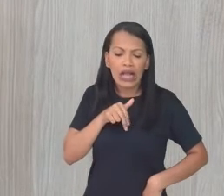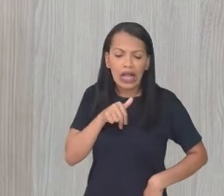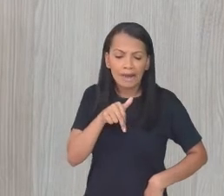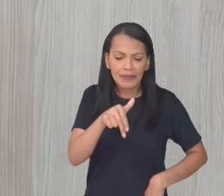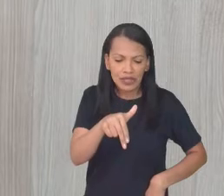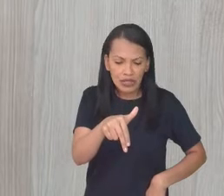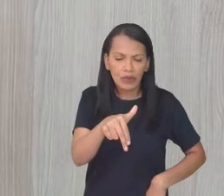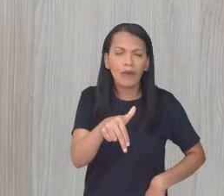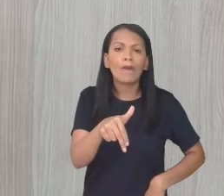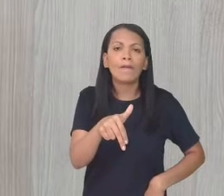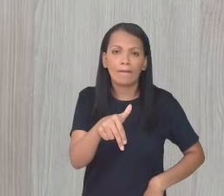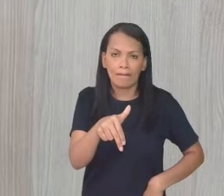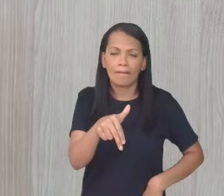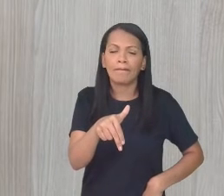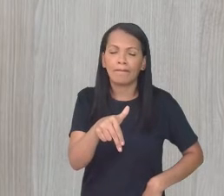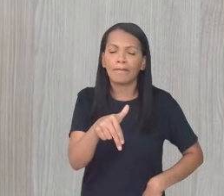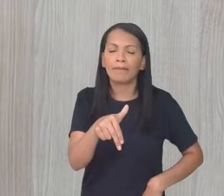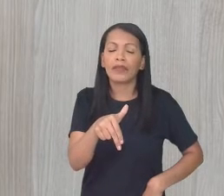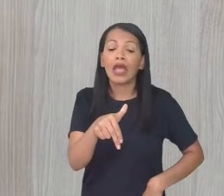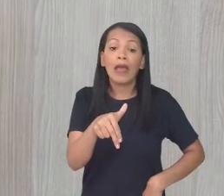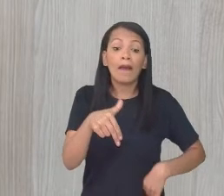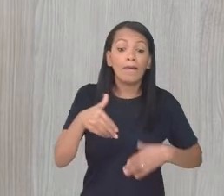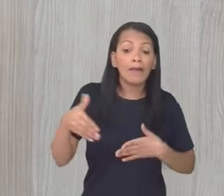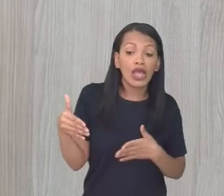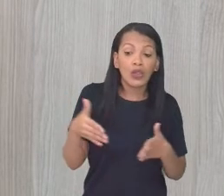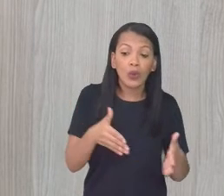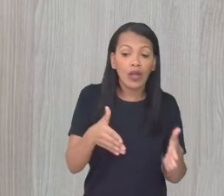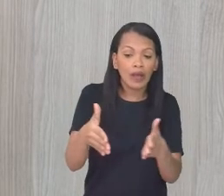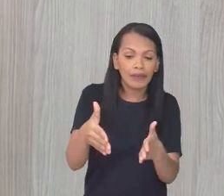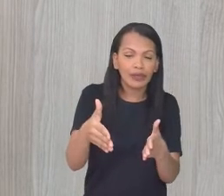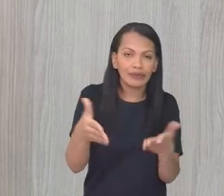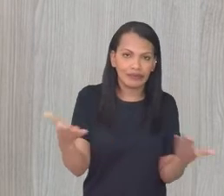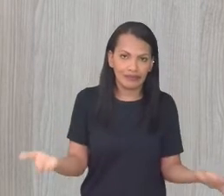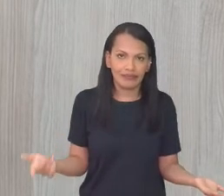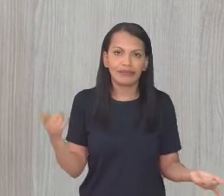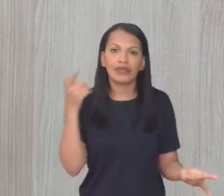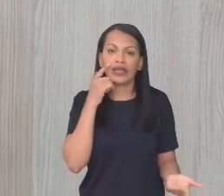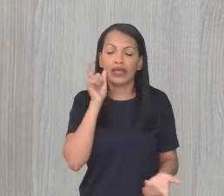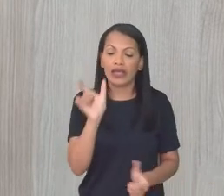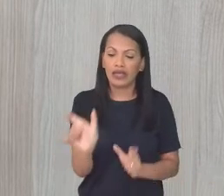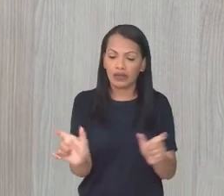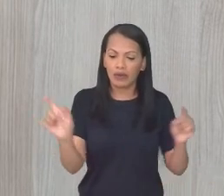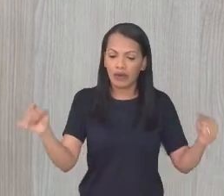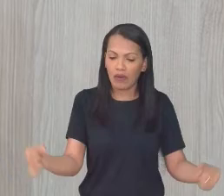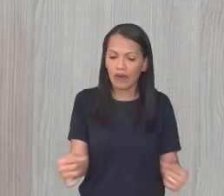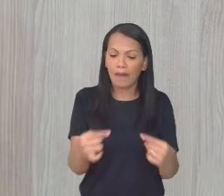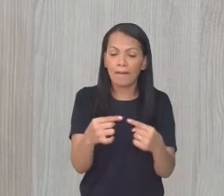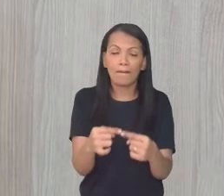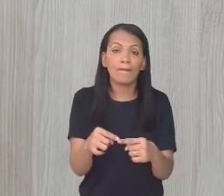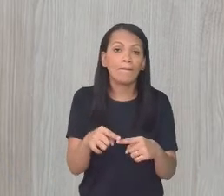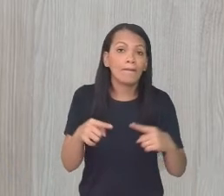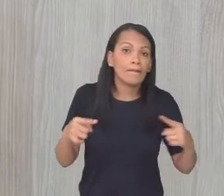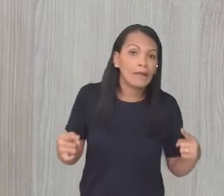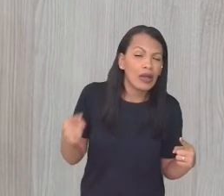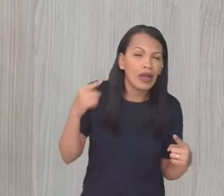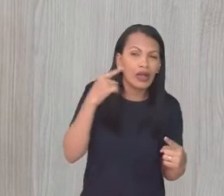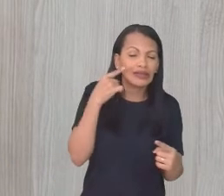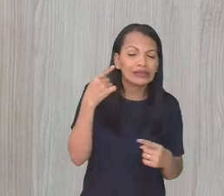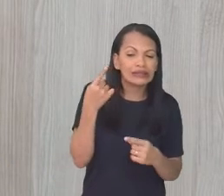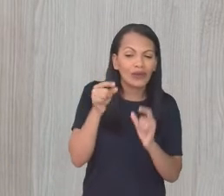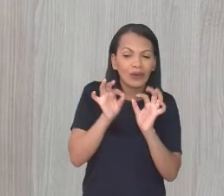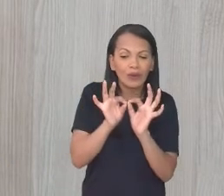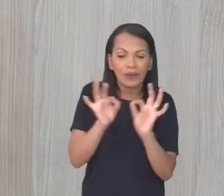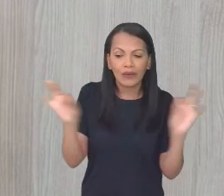estou usando as duas palavras que são perfeitas, né? São idênticas, mas pela construção